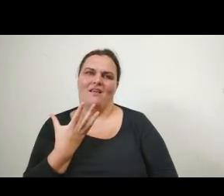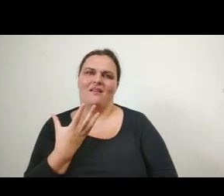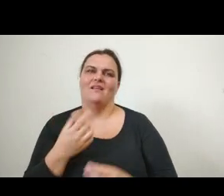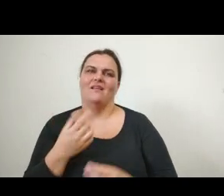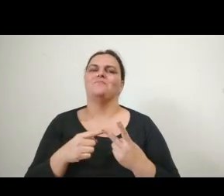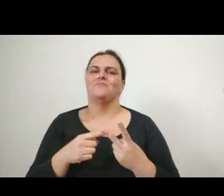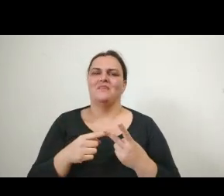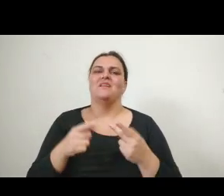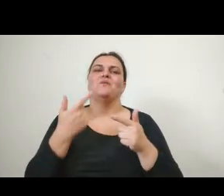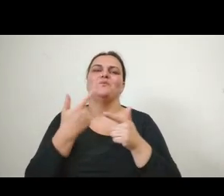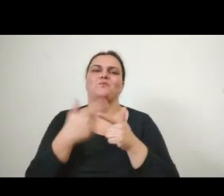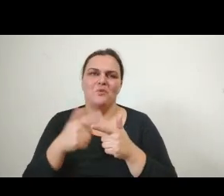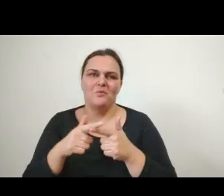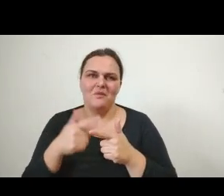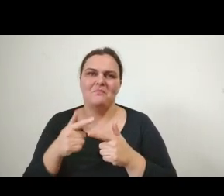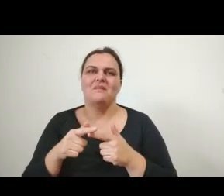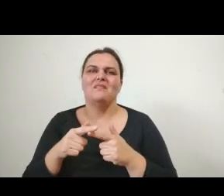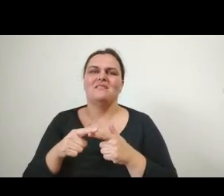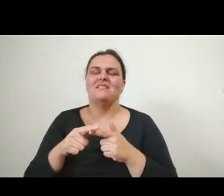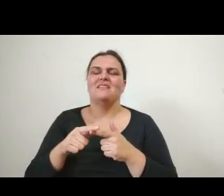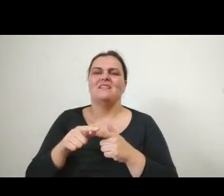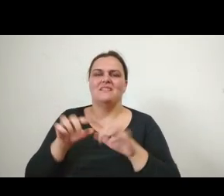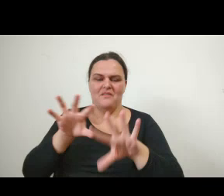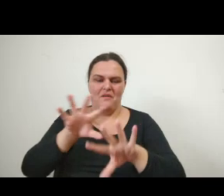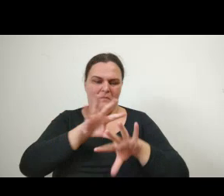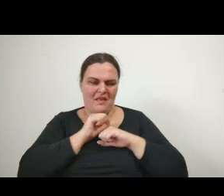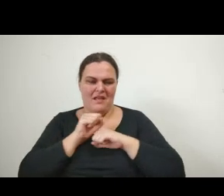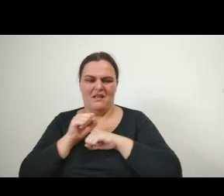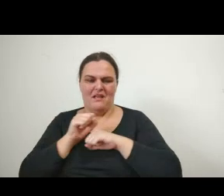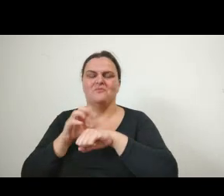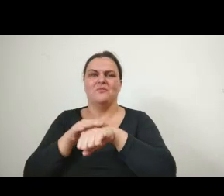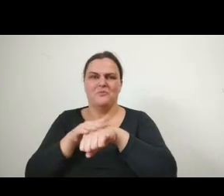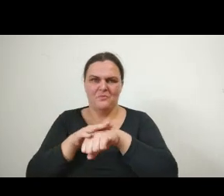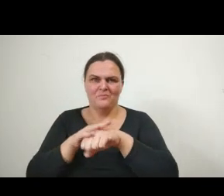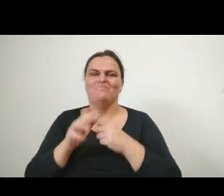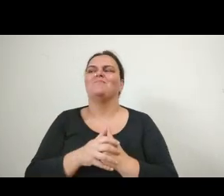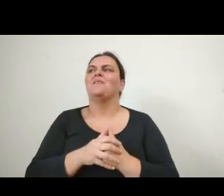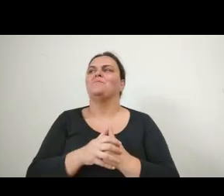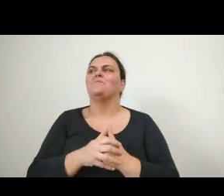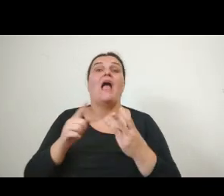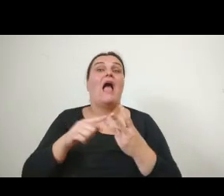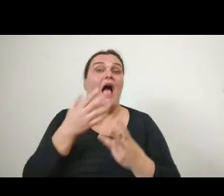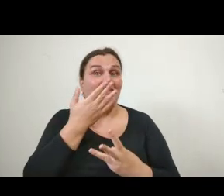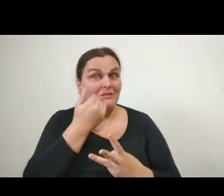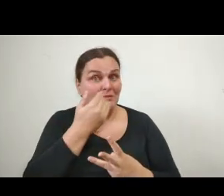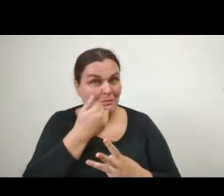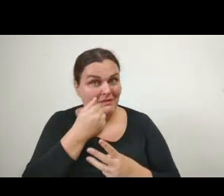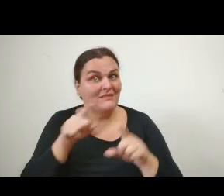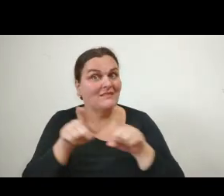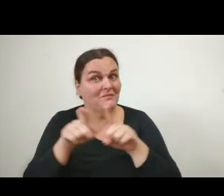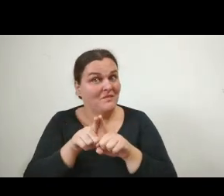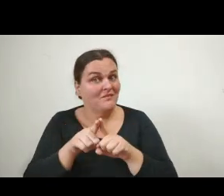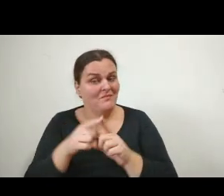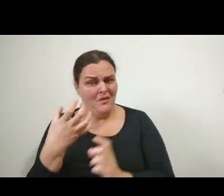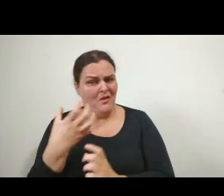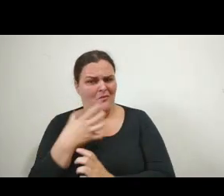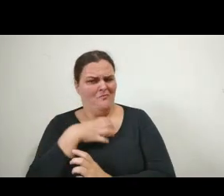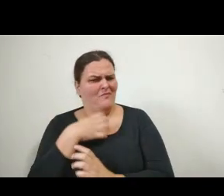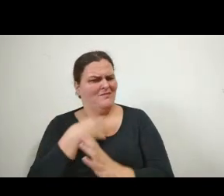sério. Vamos ter insegurança alimentar, muito em função, né, dos impactos das mudanças